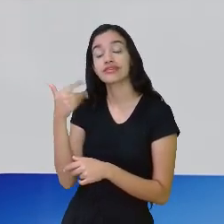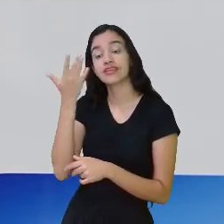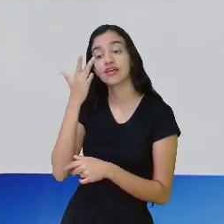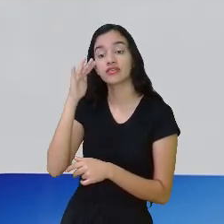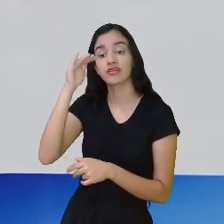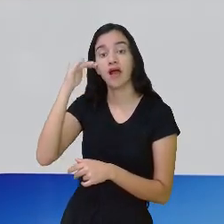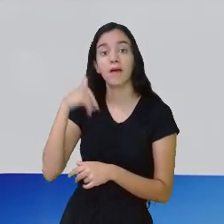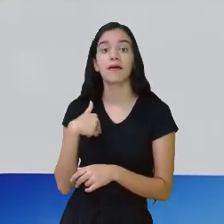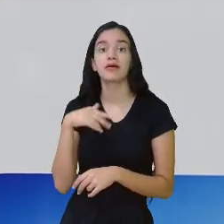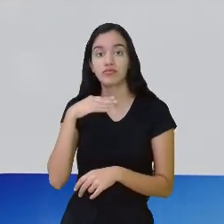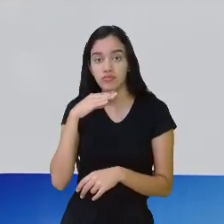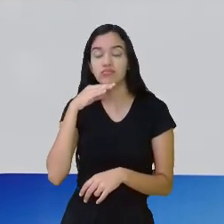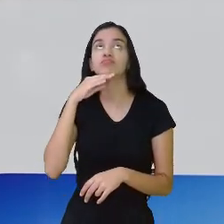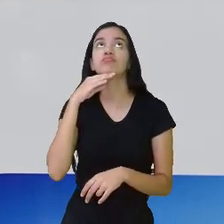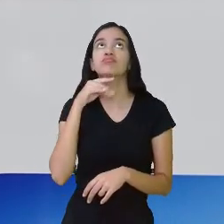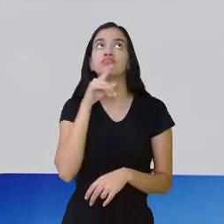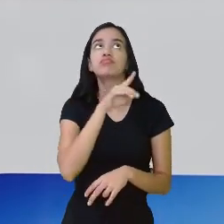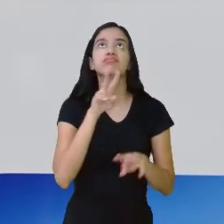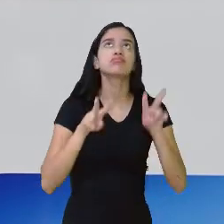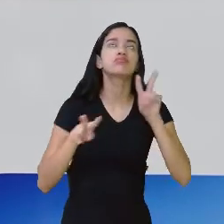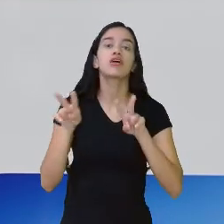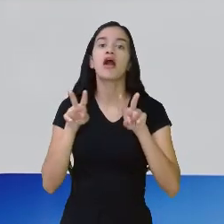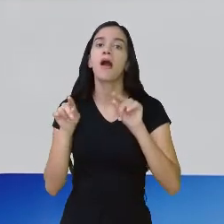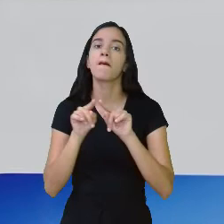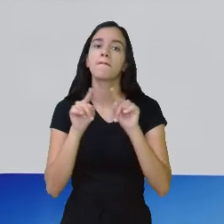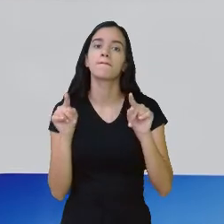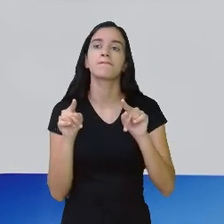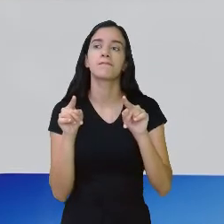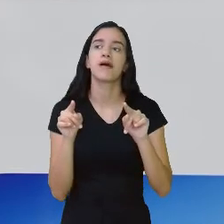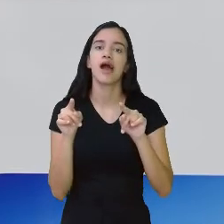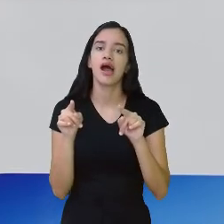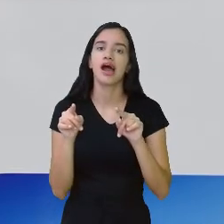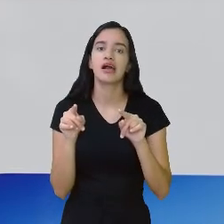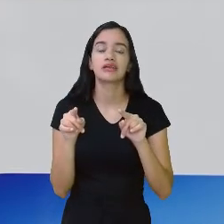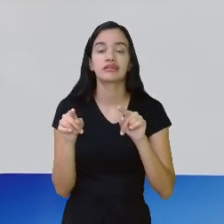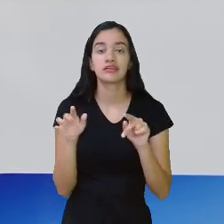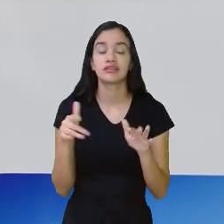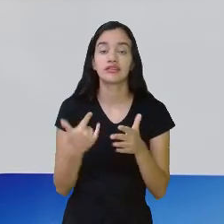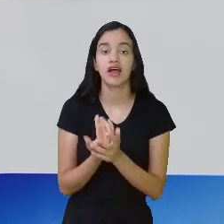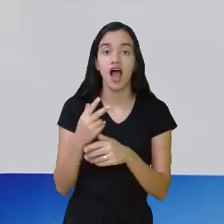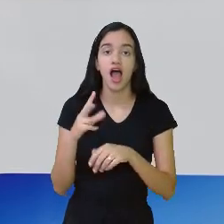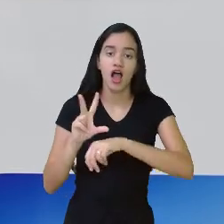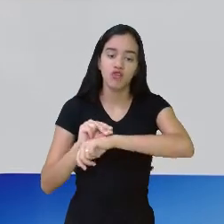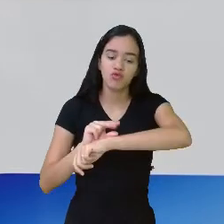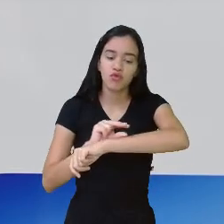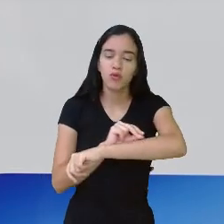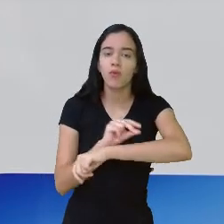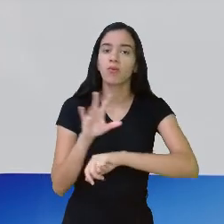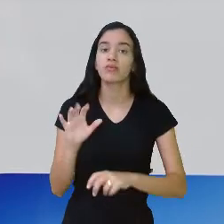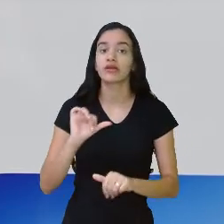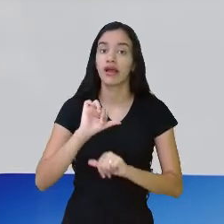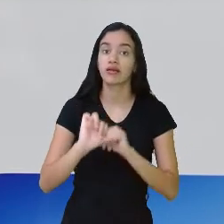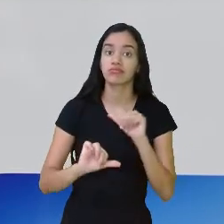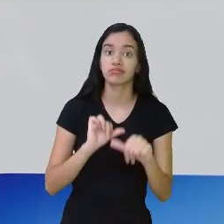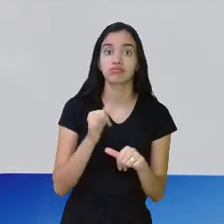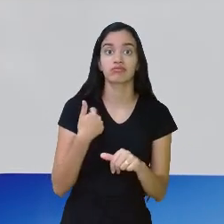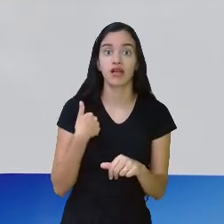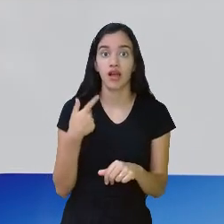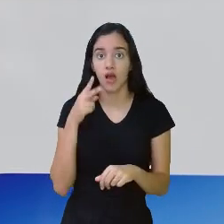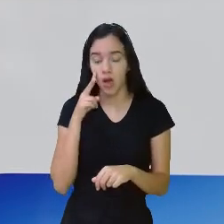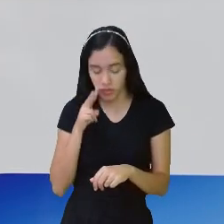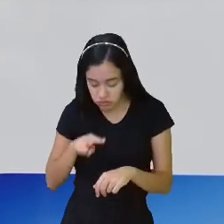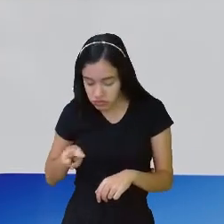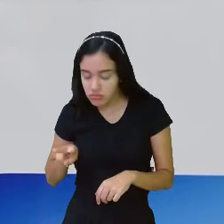ó, de baixo para cima. Mas a formiga já é o contrário, já olha para ele e já acha ele enorme.